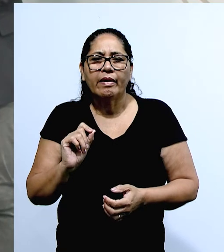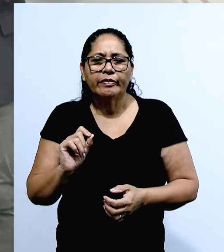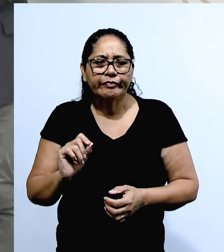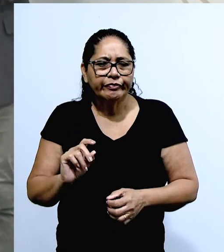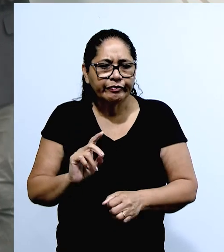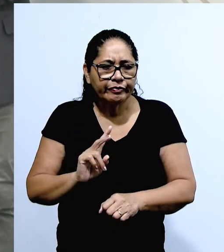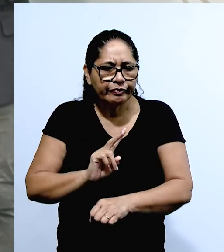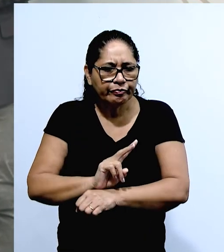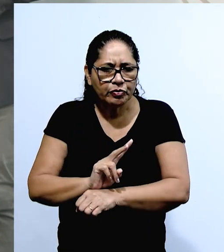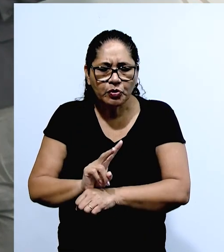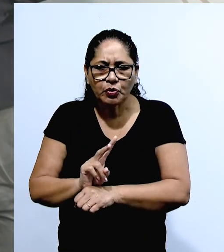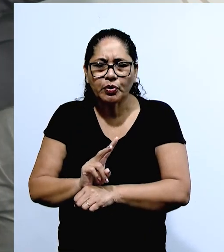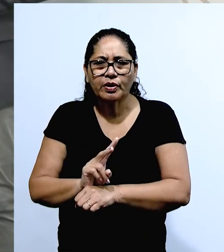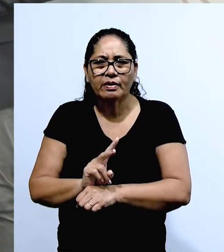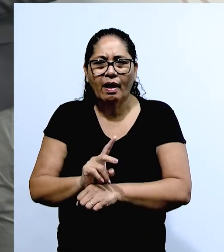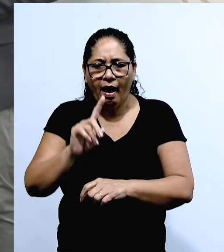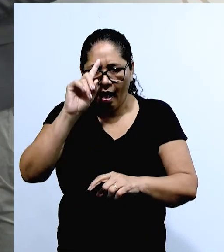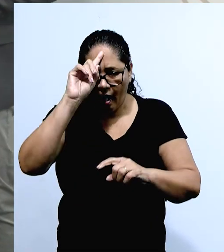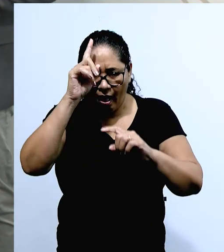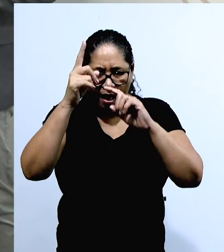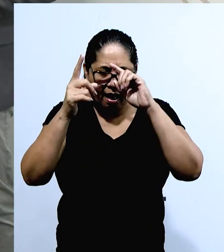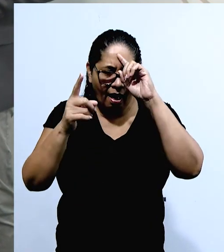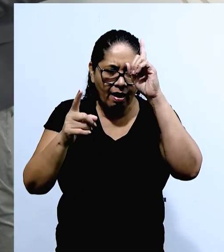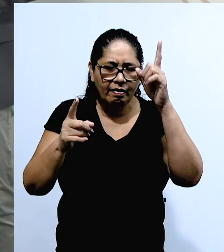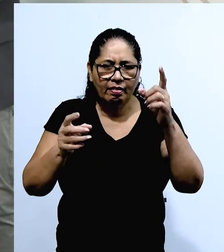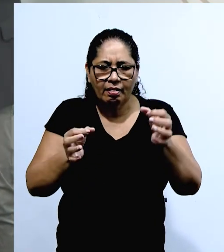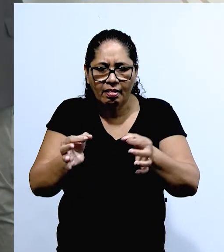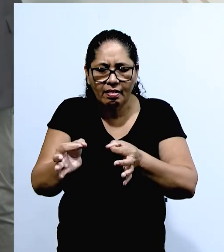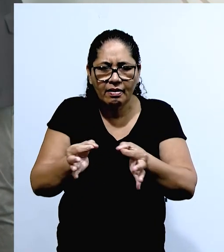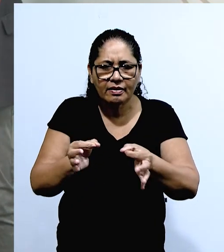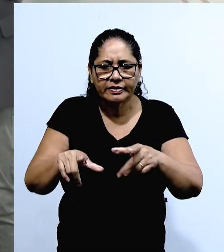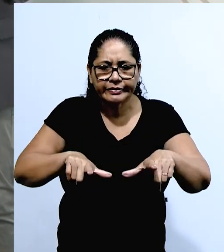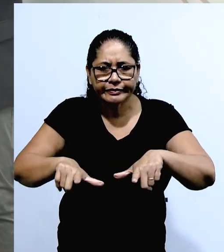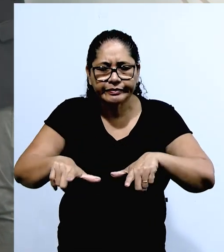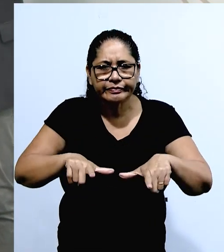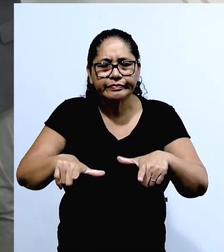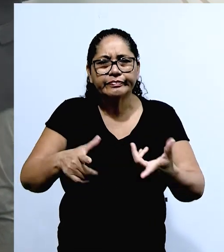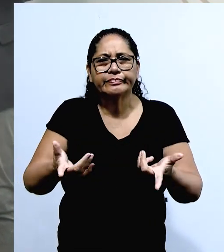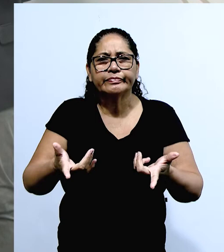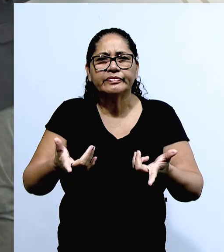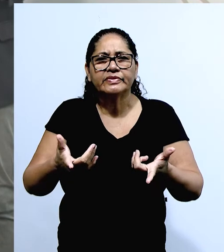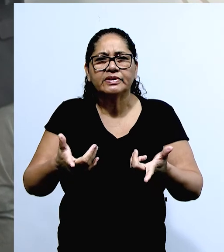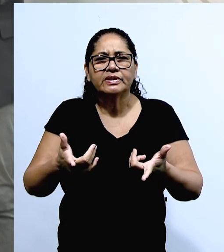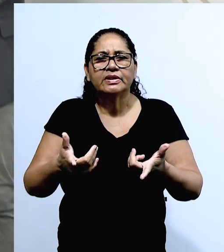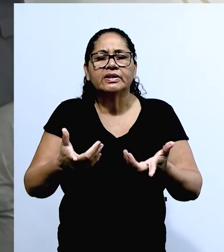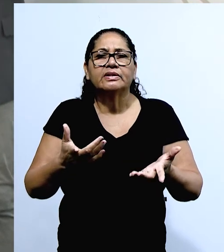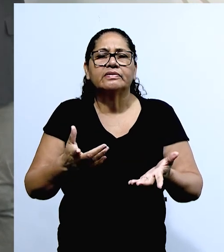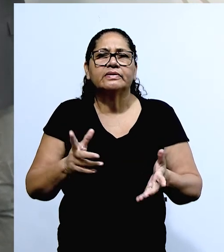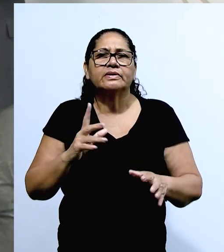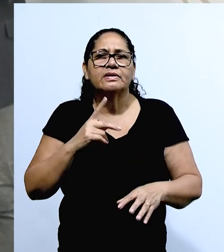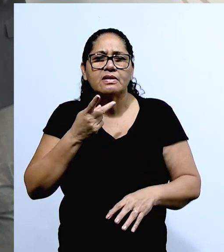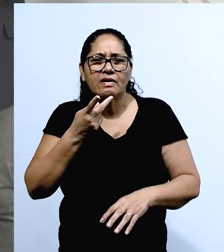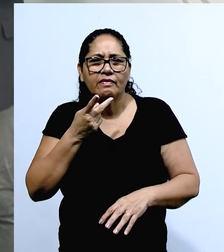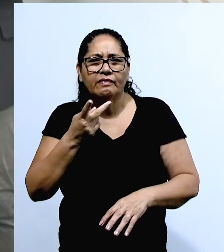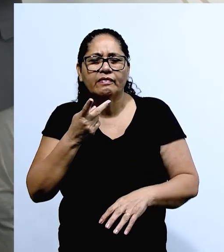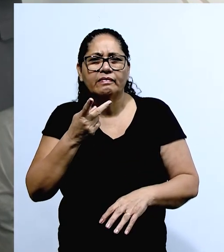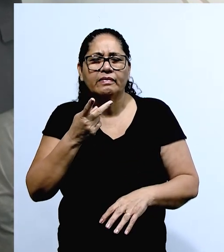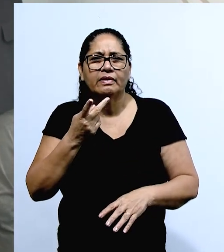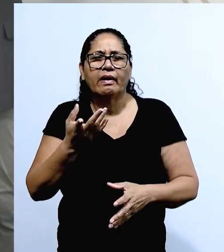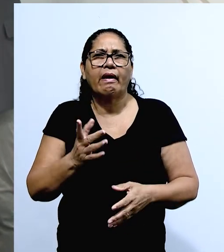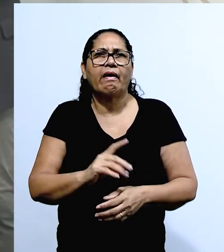imensurável praticamente, né? A ideia é que essa organização, que você trabalha, que você venha trabalhar, que você estipule, que